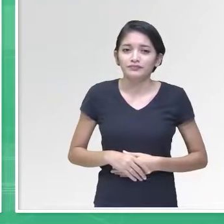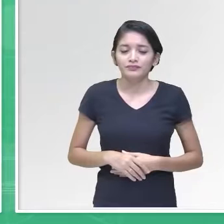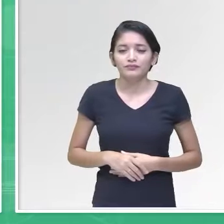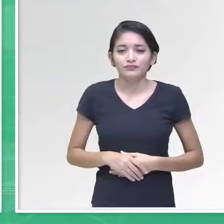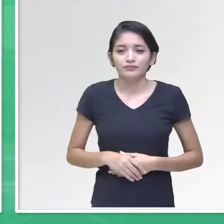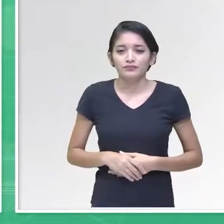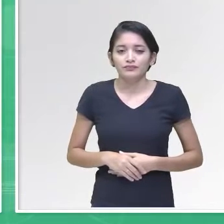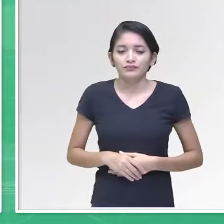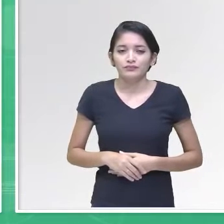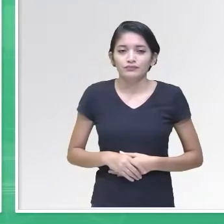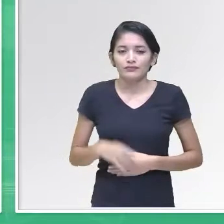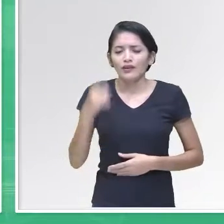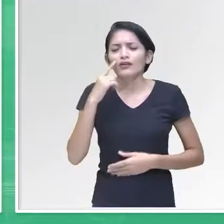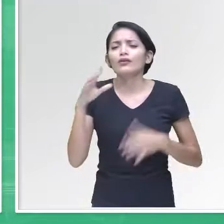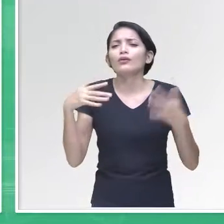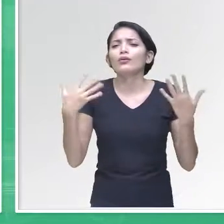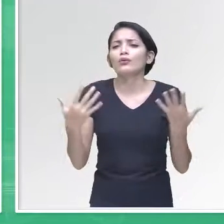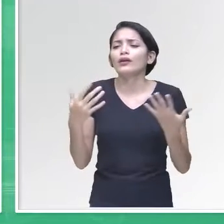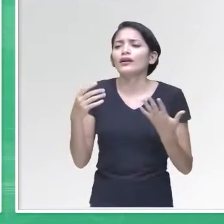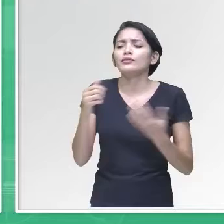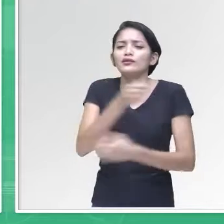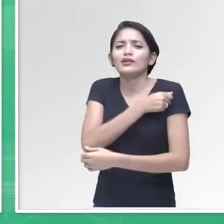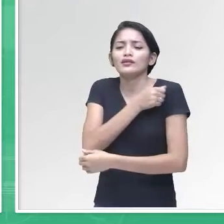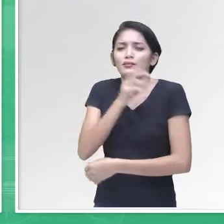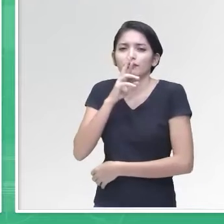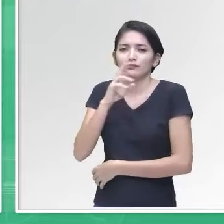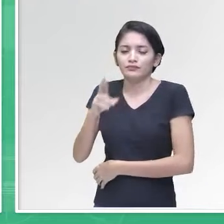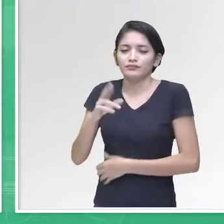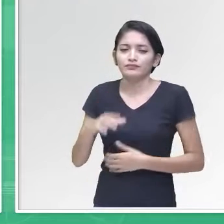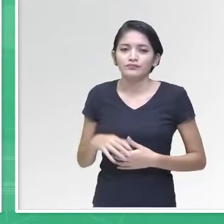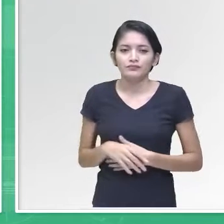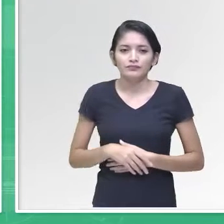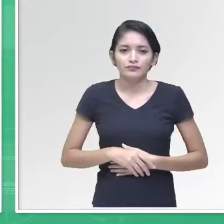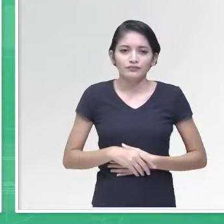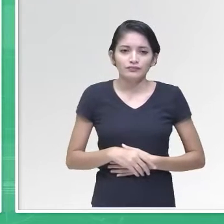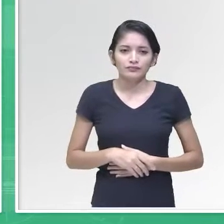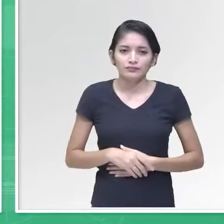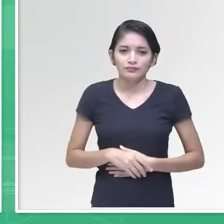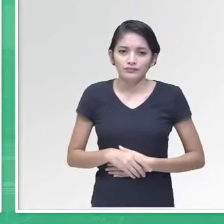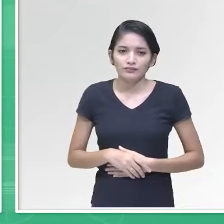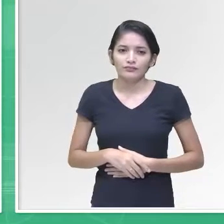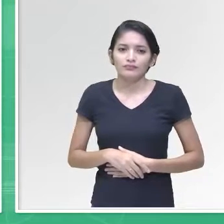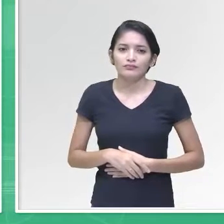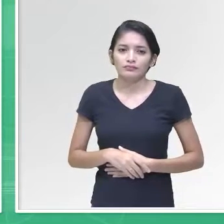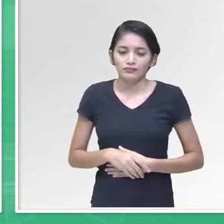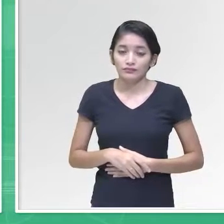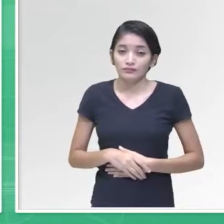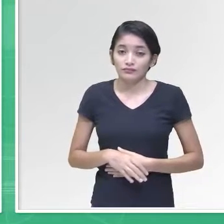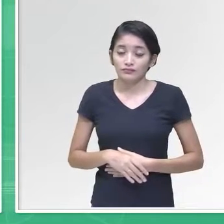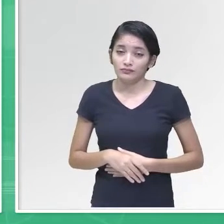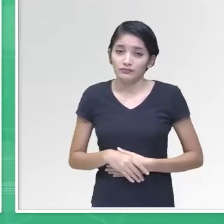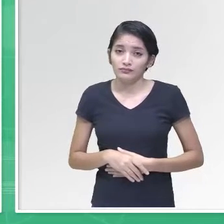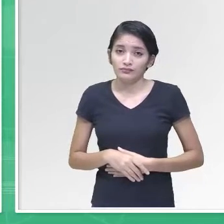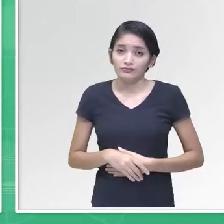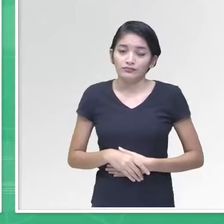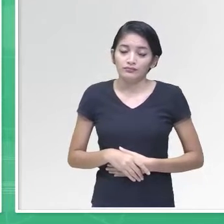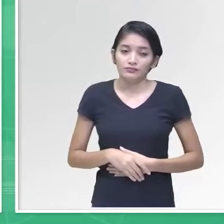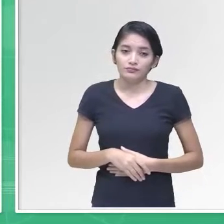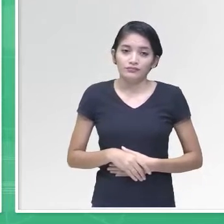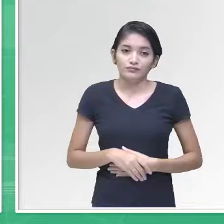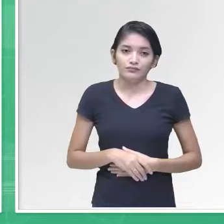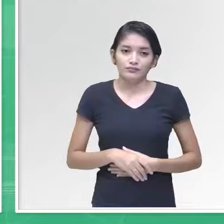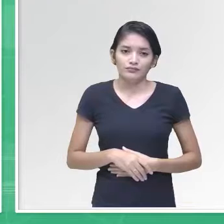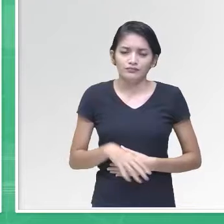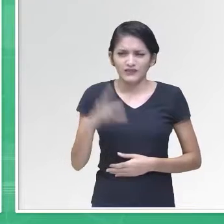Seria were? Vamos ver o que a galera tá falando aí. Raí tá dizendo were created. Será, Raí?